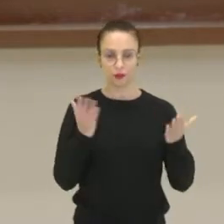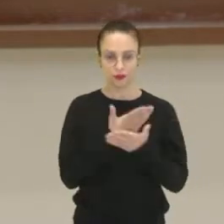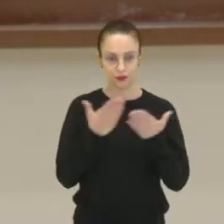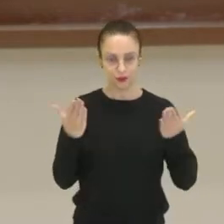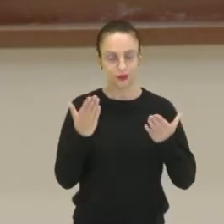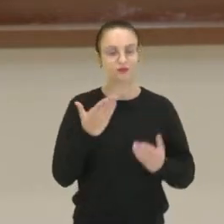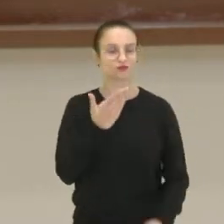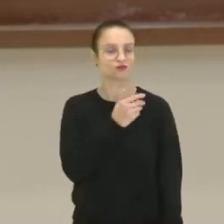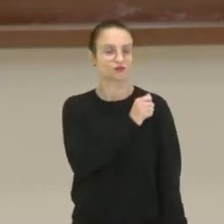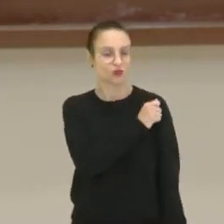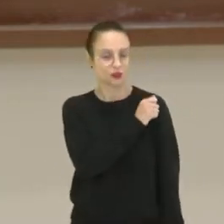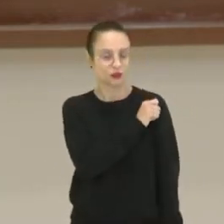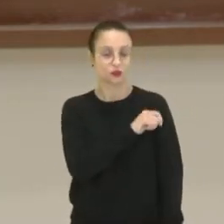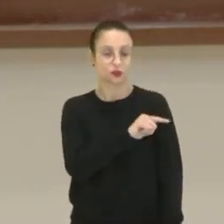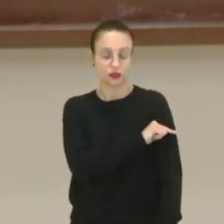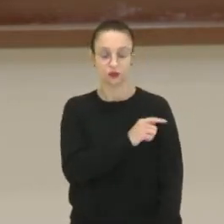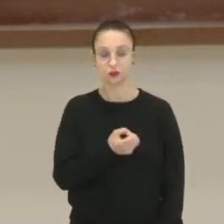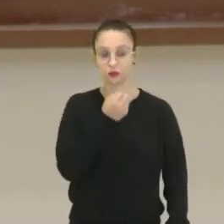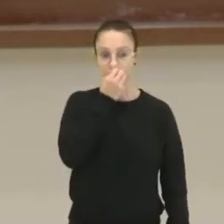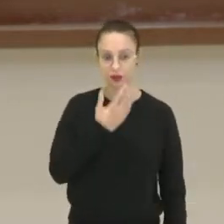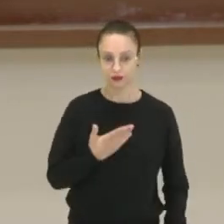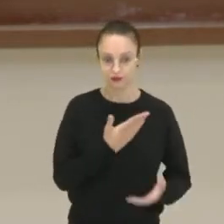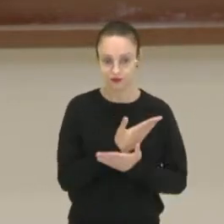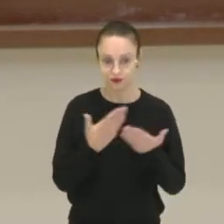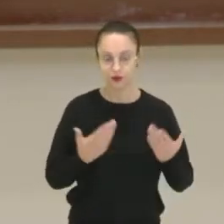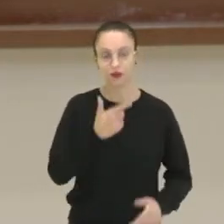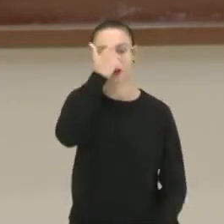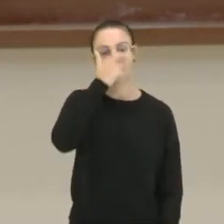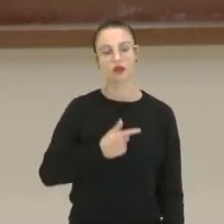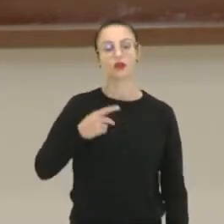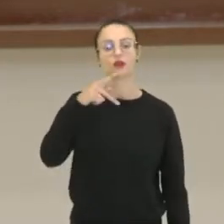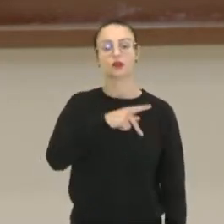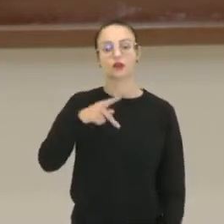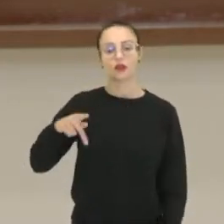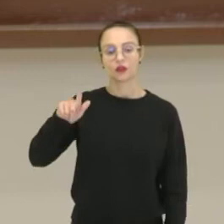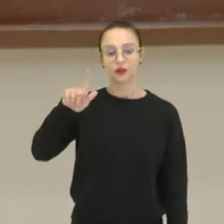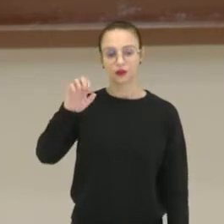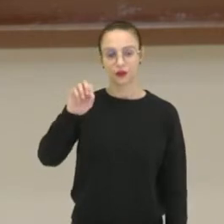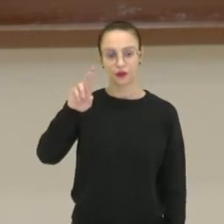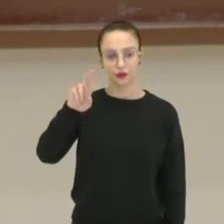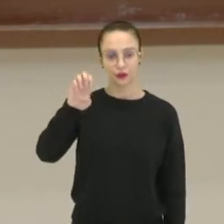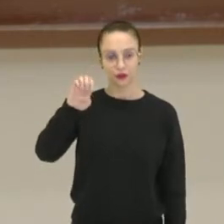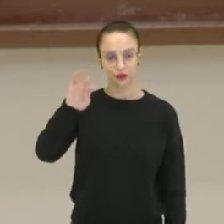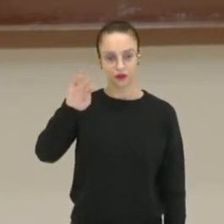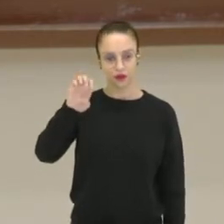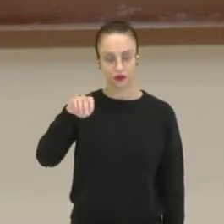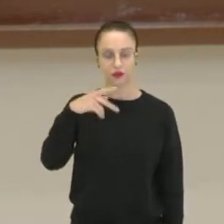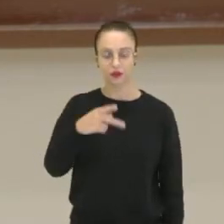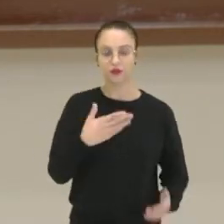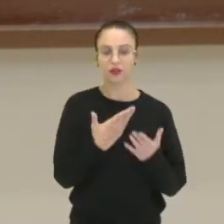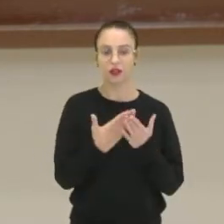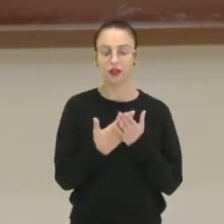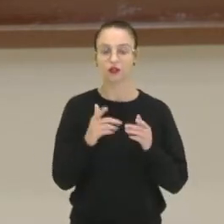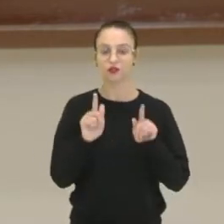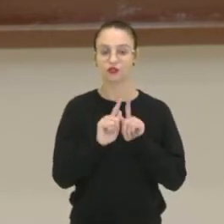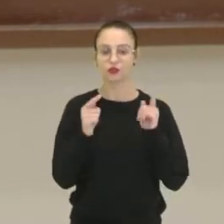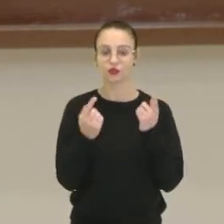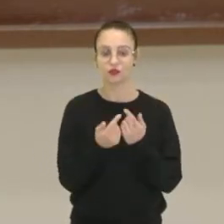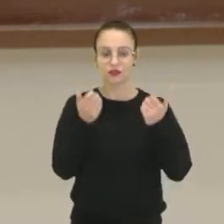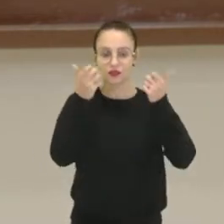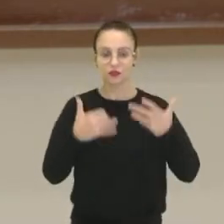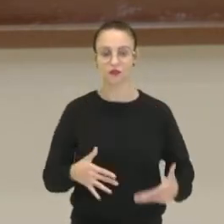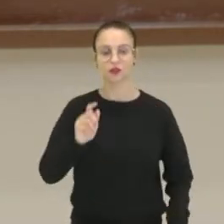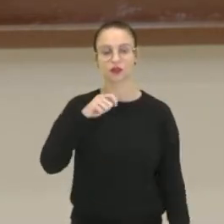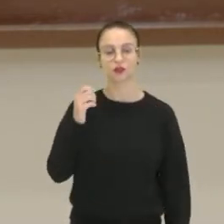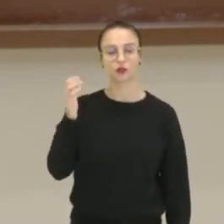meus queridos alunos do 7º ano, tudo bem com vocês? Eu sou a professora Gorete Wozniak, estamos aqui para uma aula de Geografia e vamos falar sobre o clima